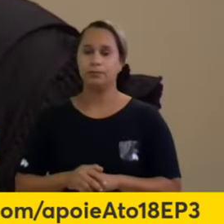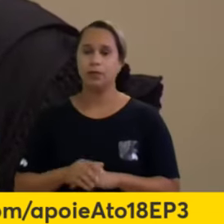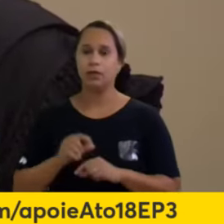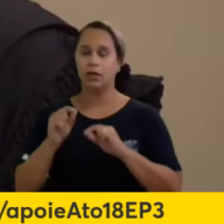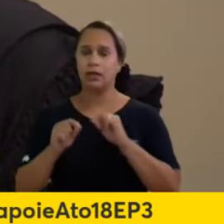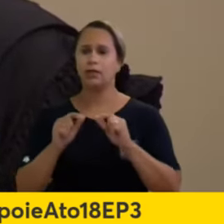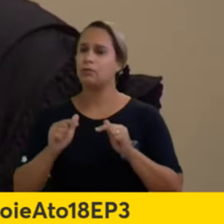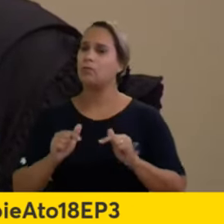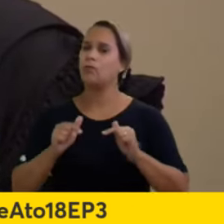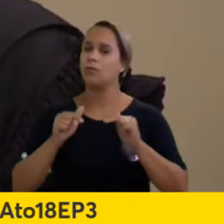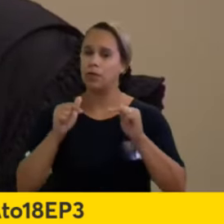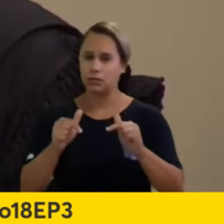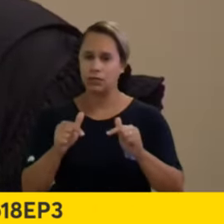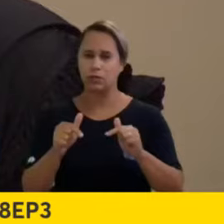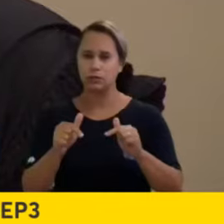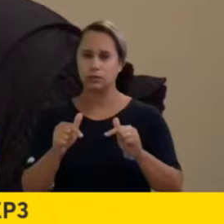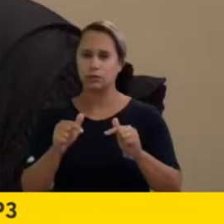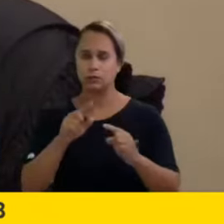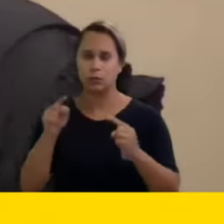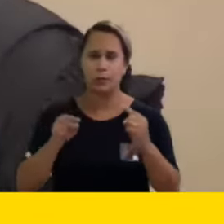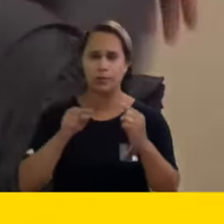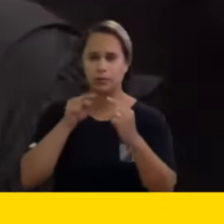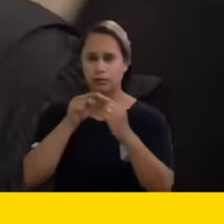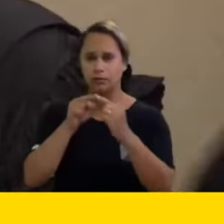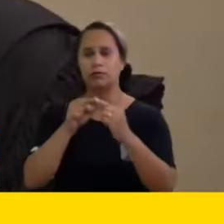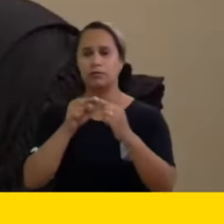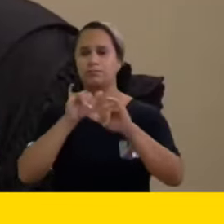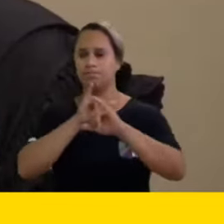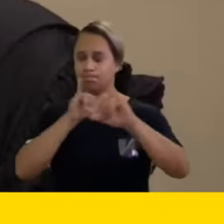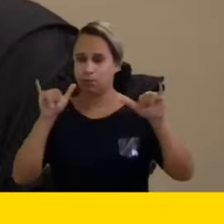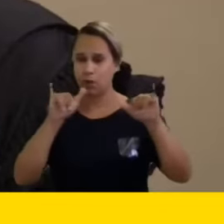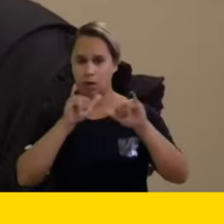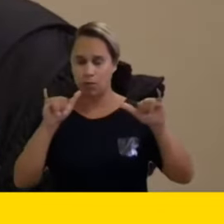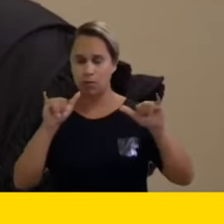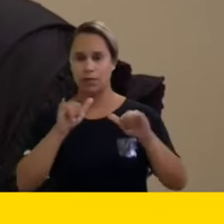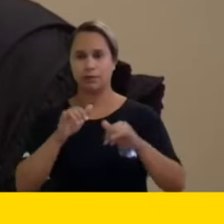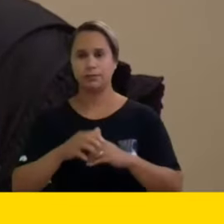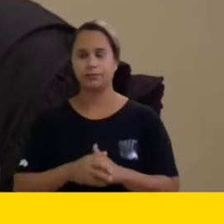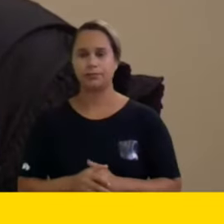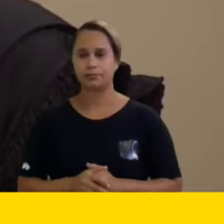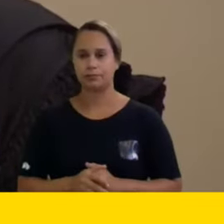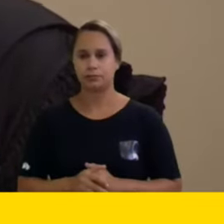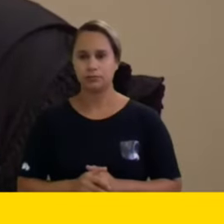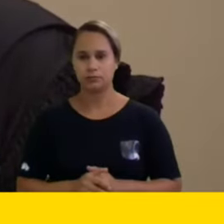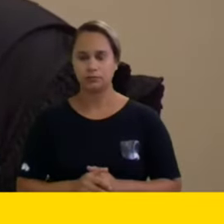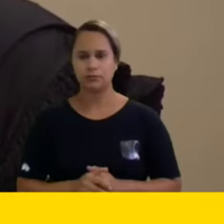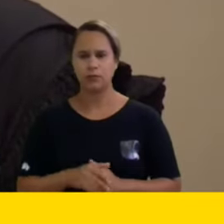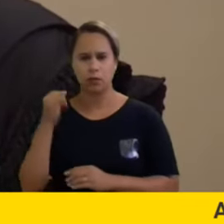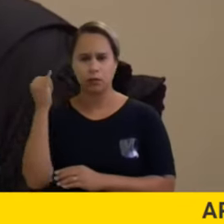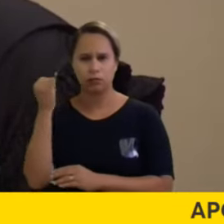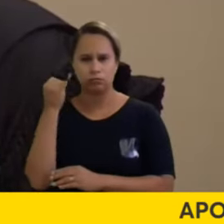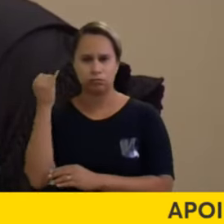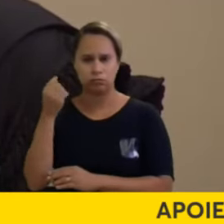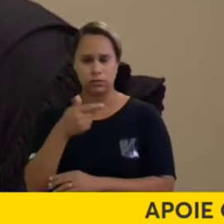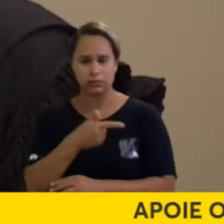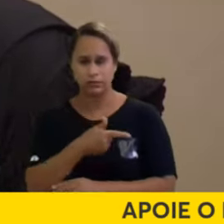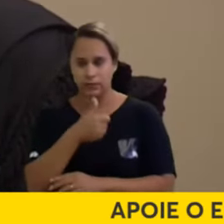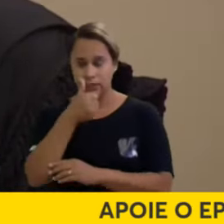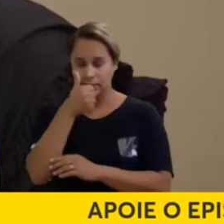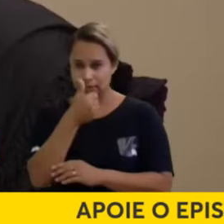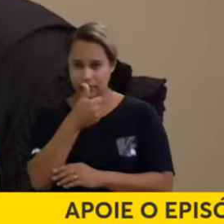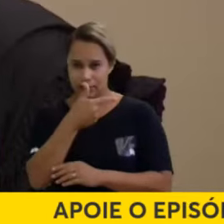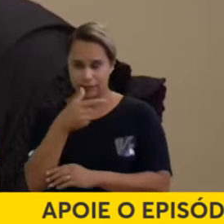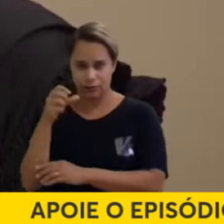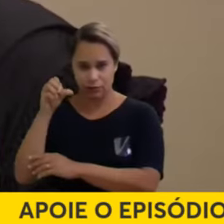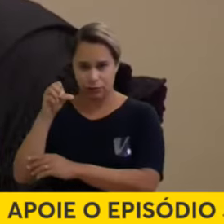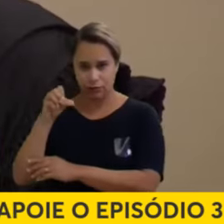cito aqui o parecer do Ministério Público que chega a uma importante de R 129.80 como